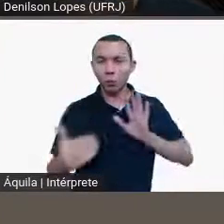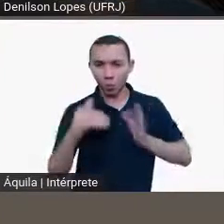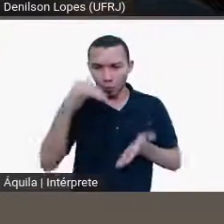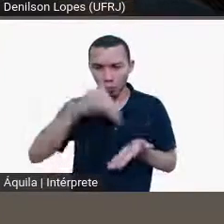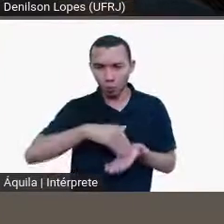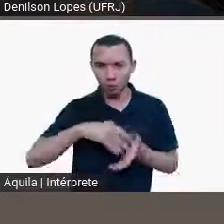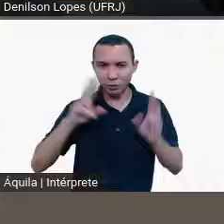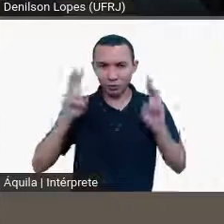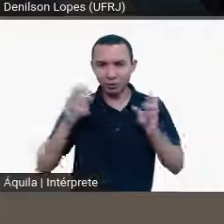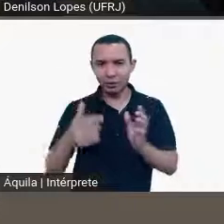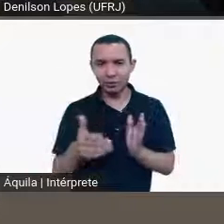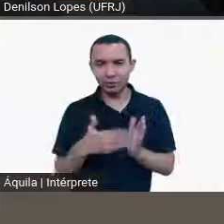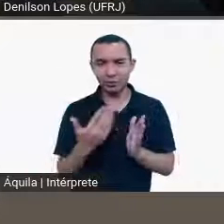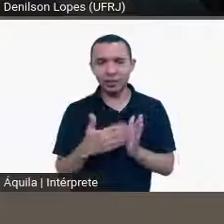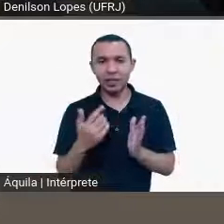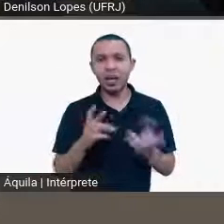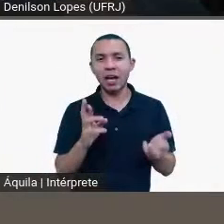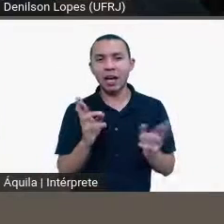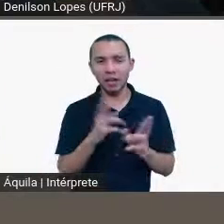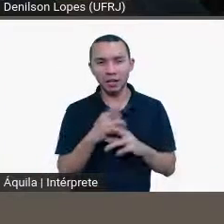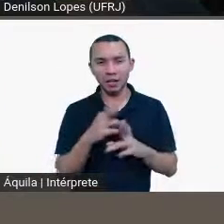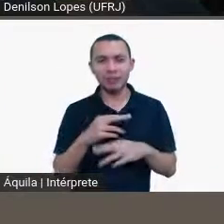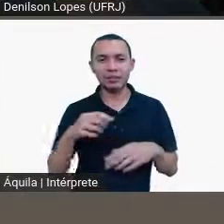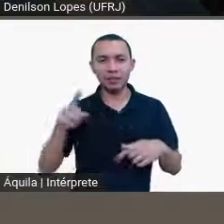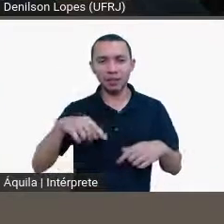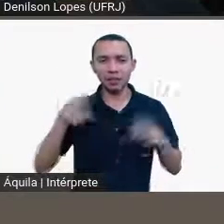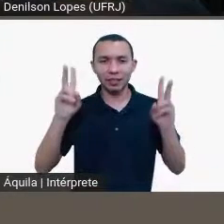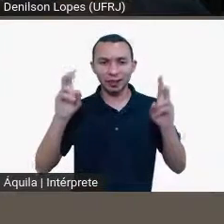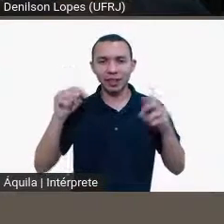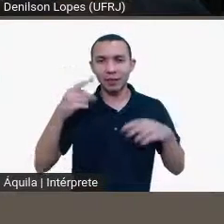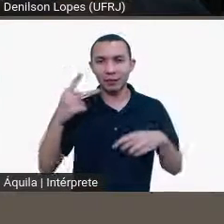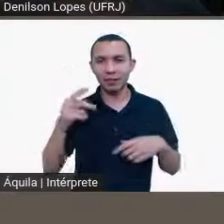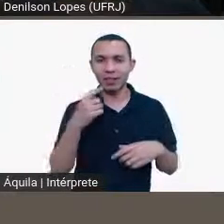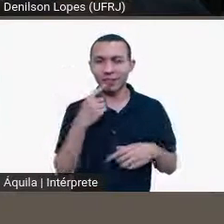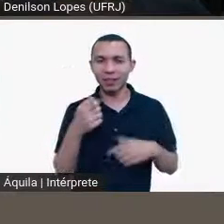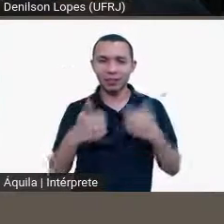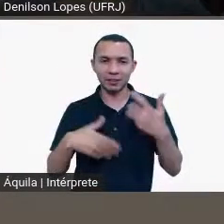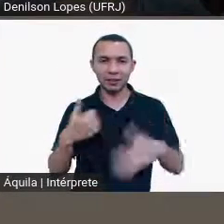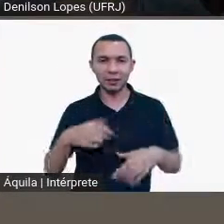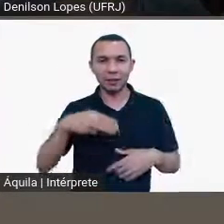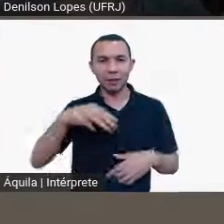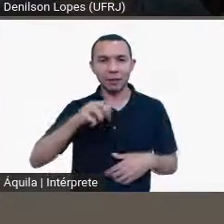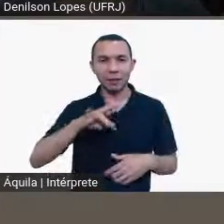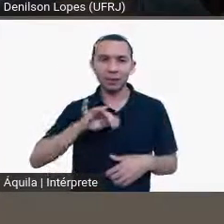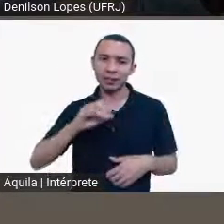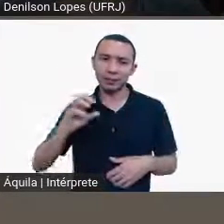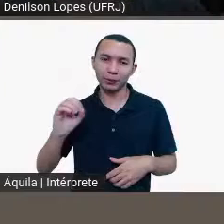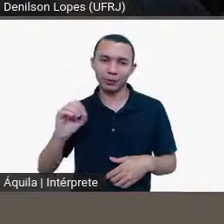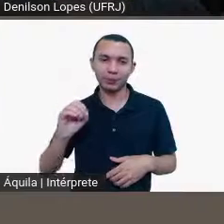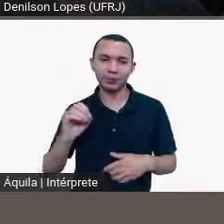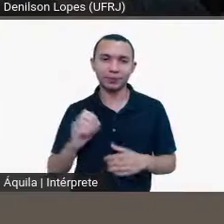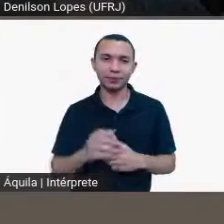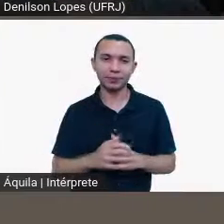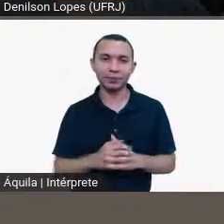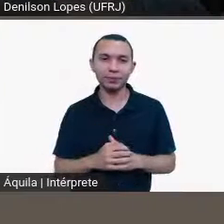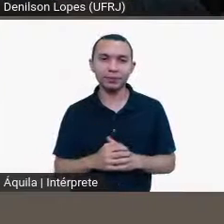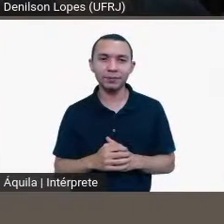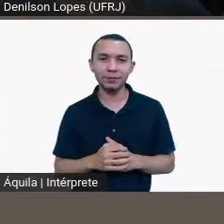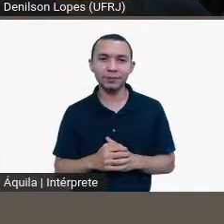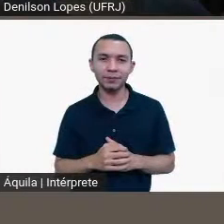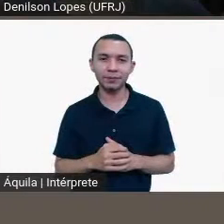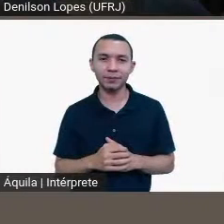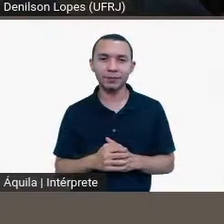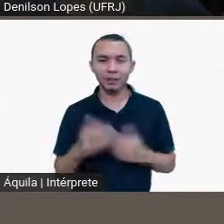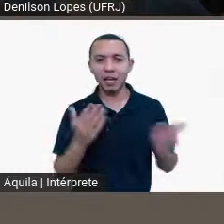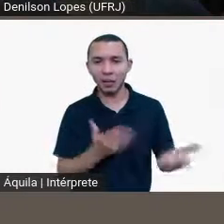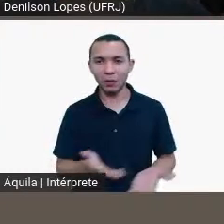tem relação aqui com a fala dele sobre Mário Peixoto e o filme Limite. Passo a palavra, então,